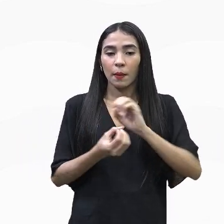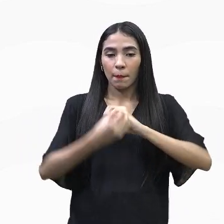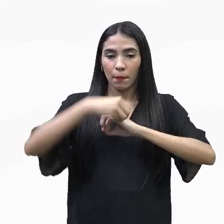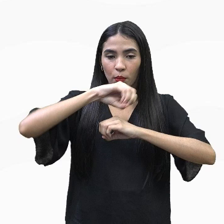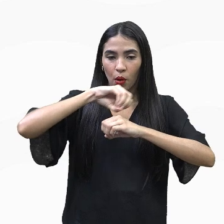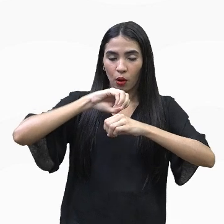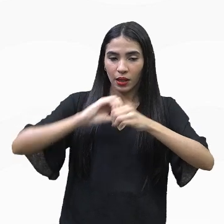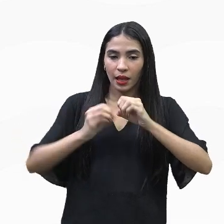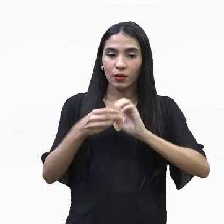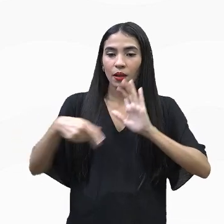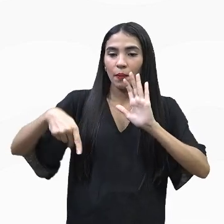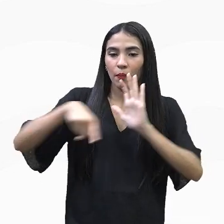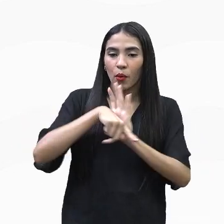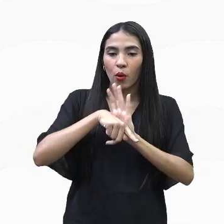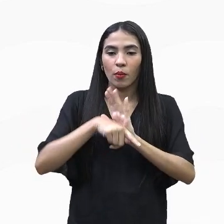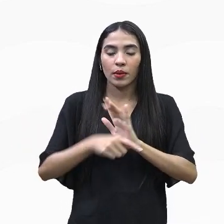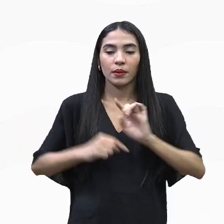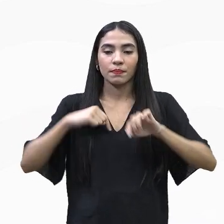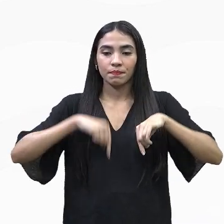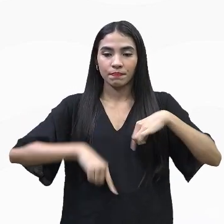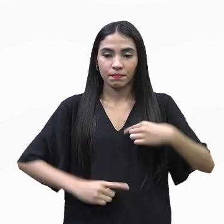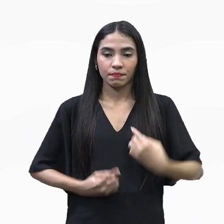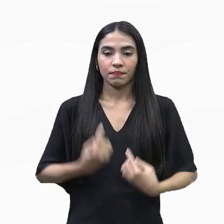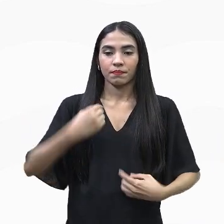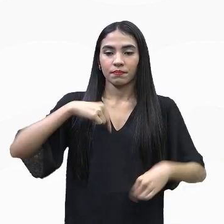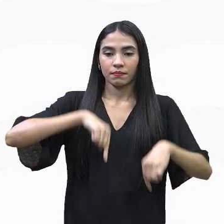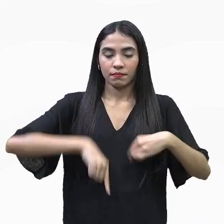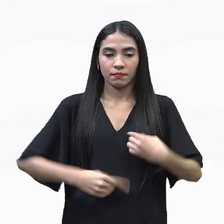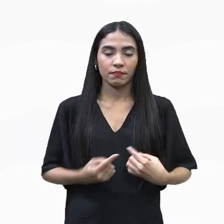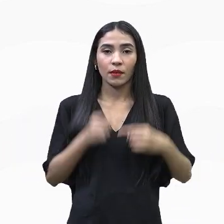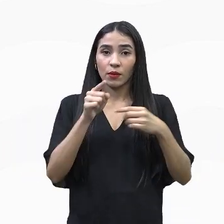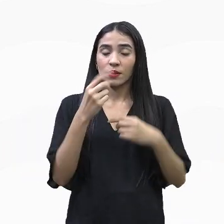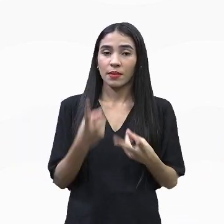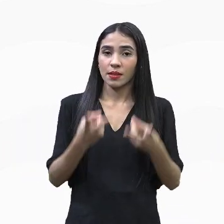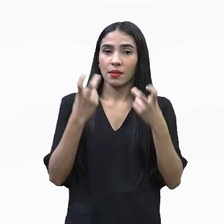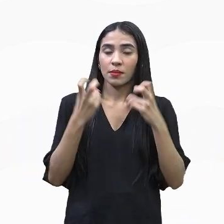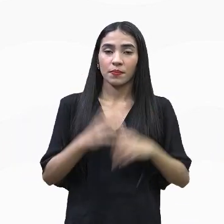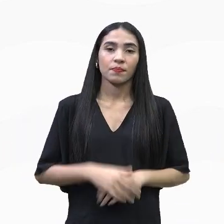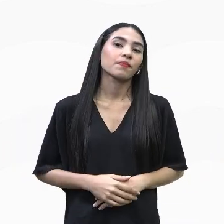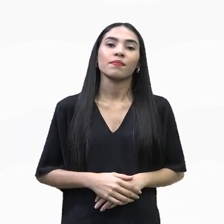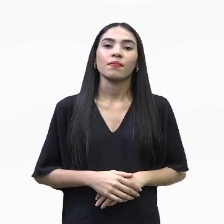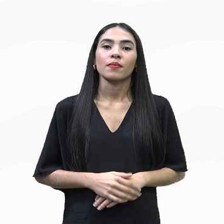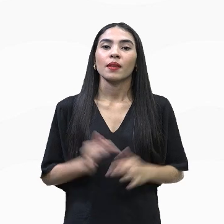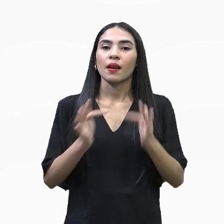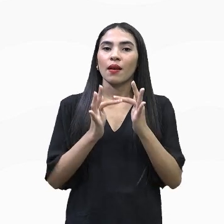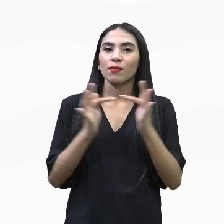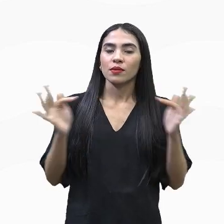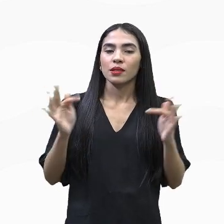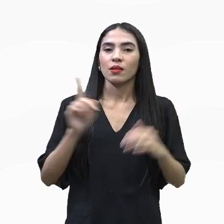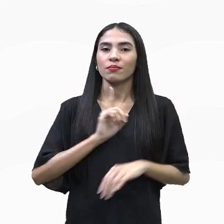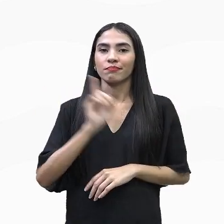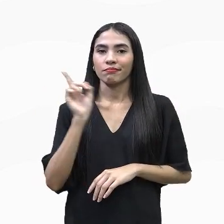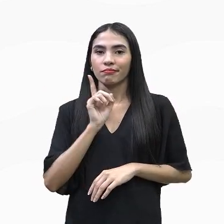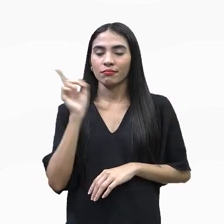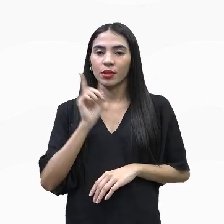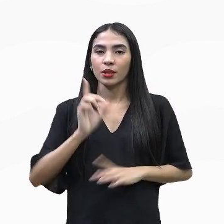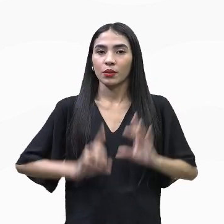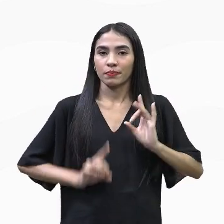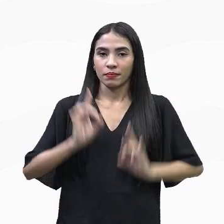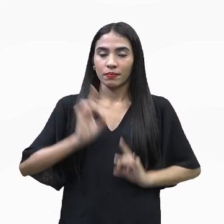sinalizadoras que agem em todo o organismo. Vocês percebem a função dele, né? E